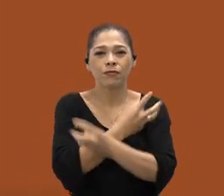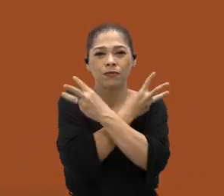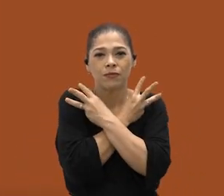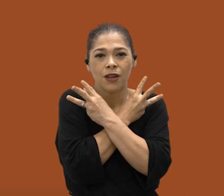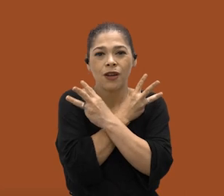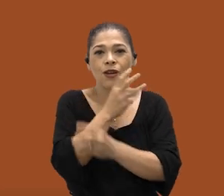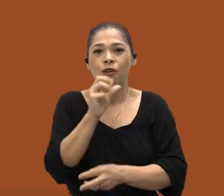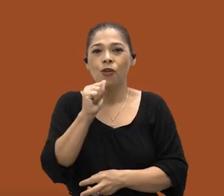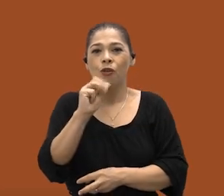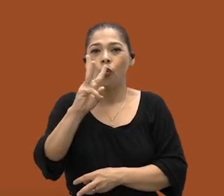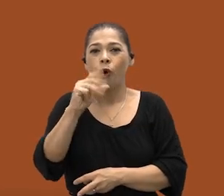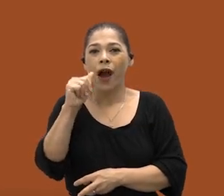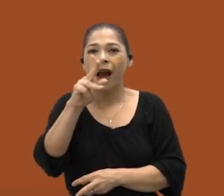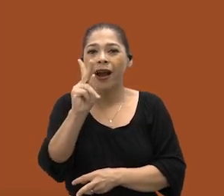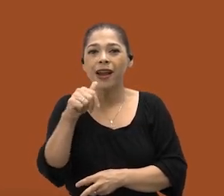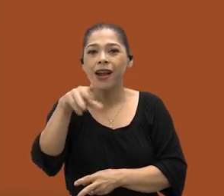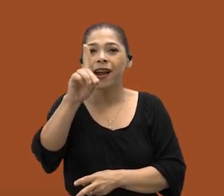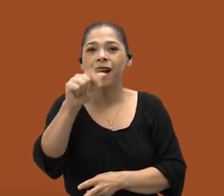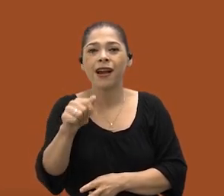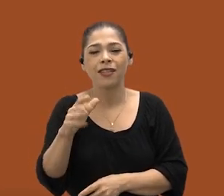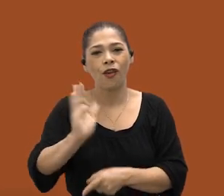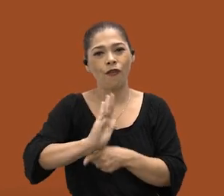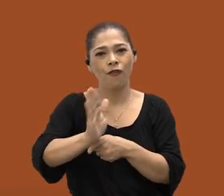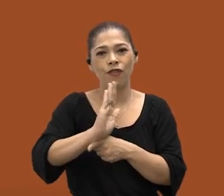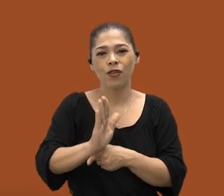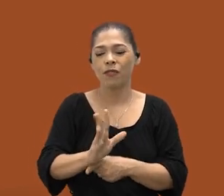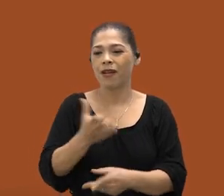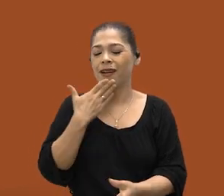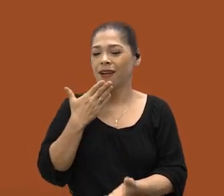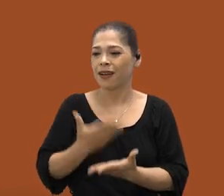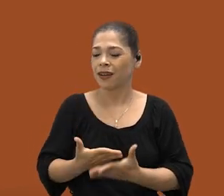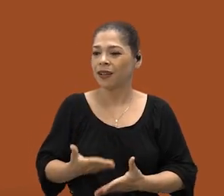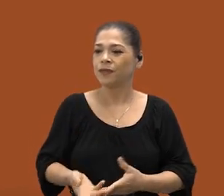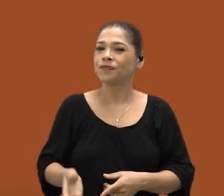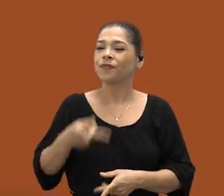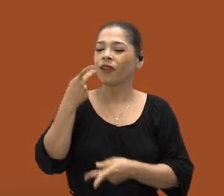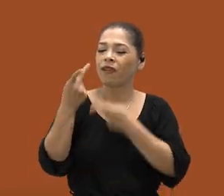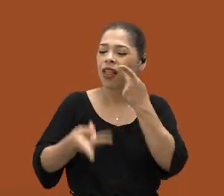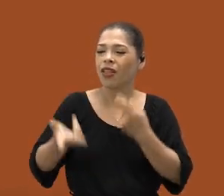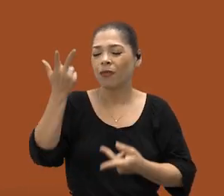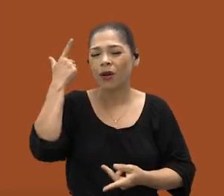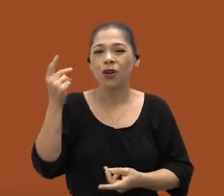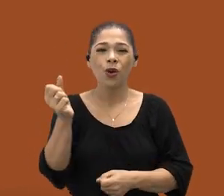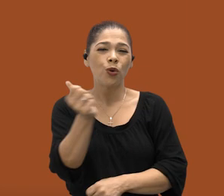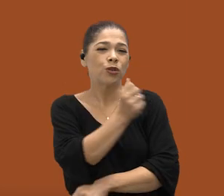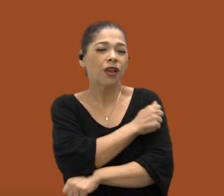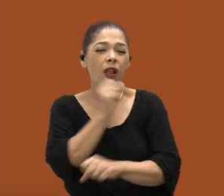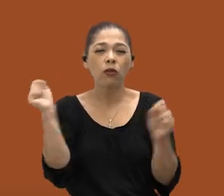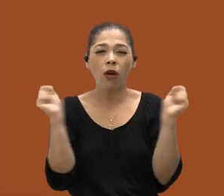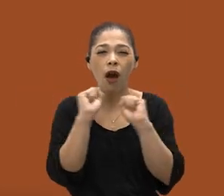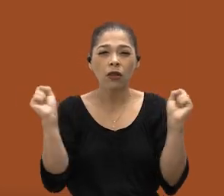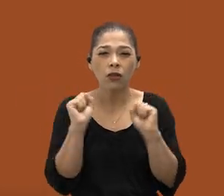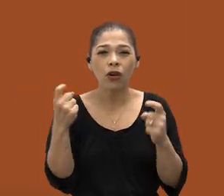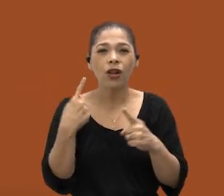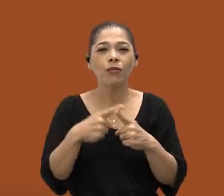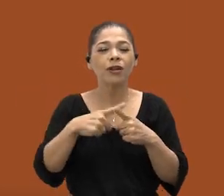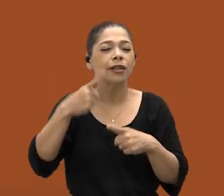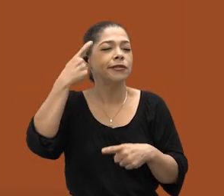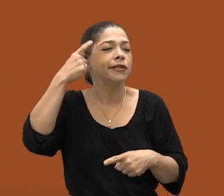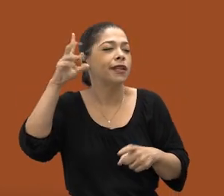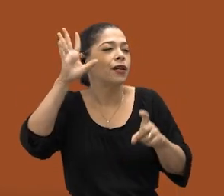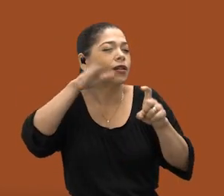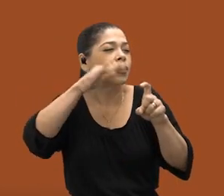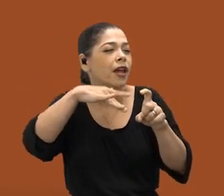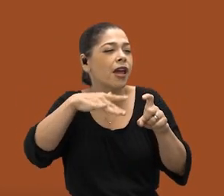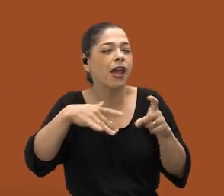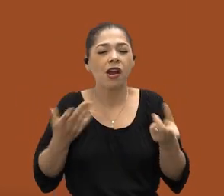wakanda forever meu irmão me permita ser um pouco coloquial os alunos adoram porque cria-se um